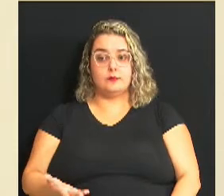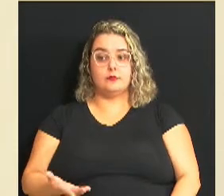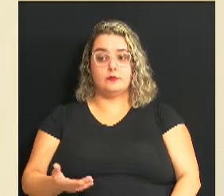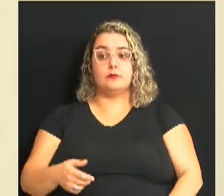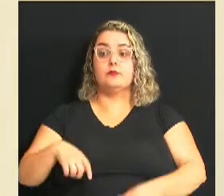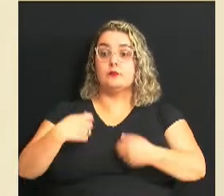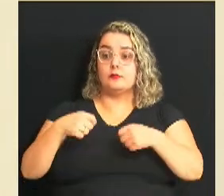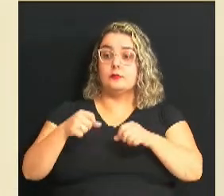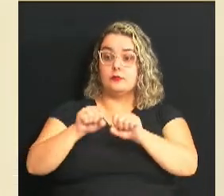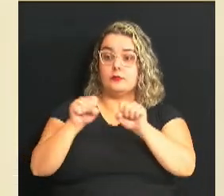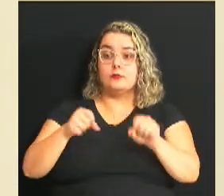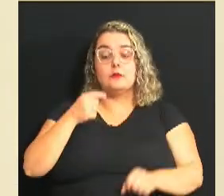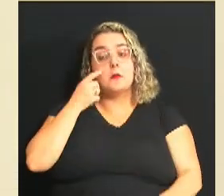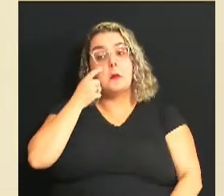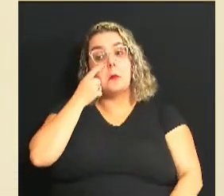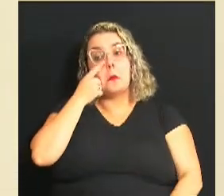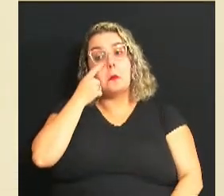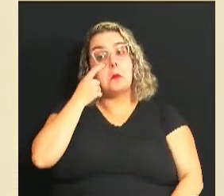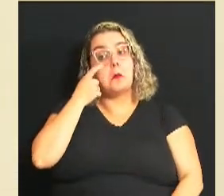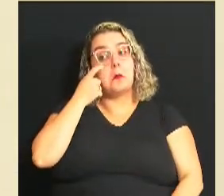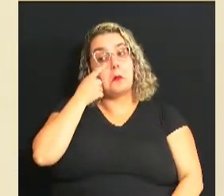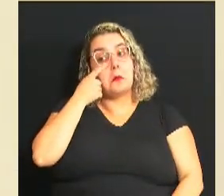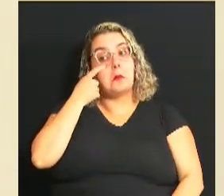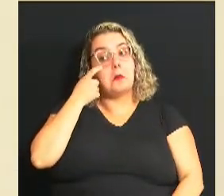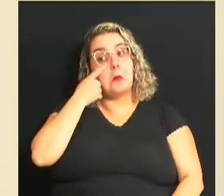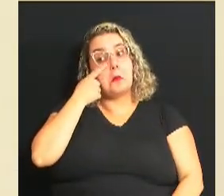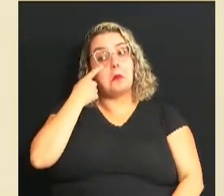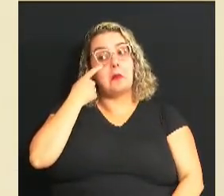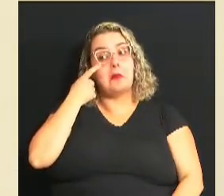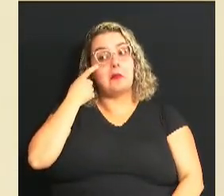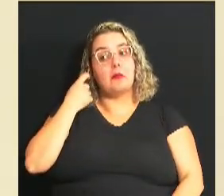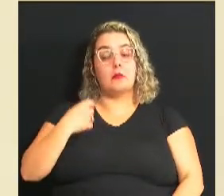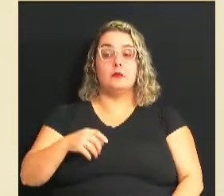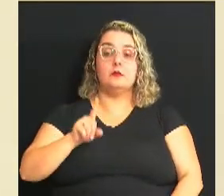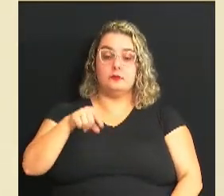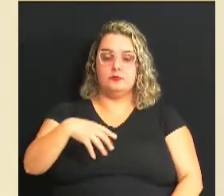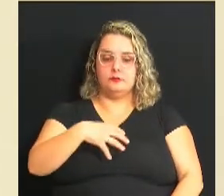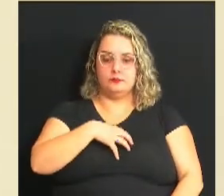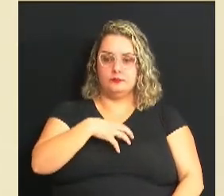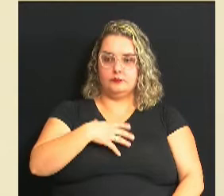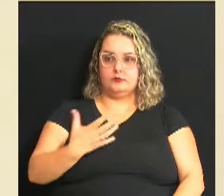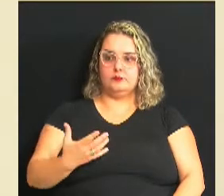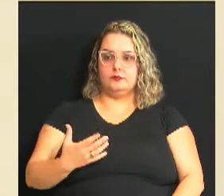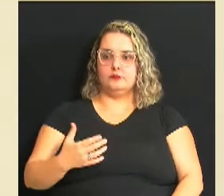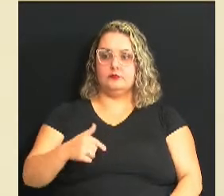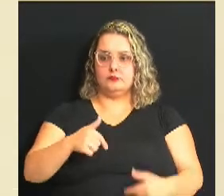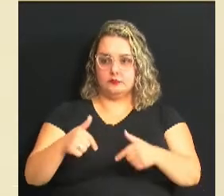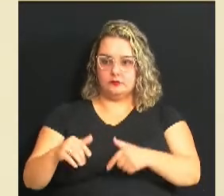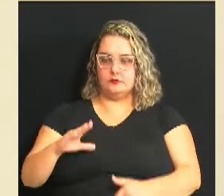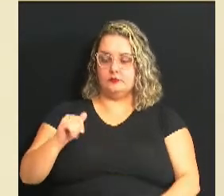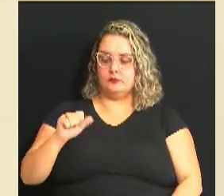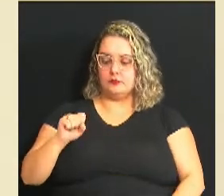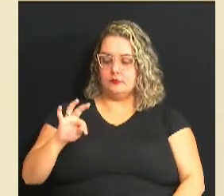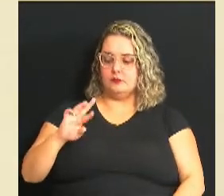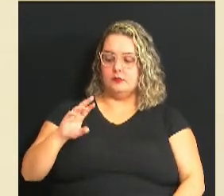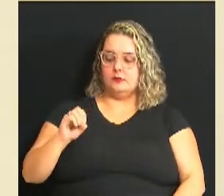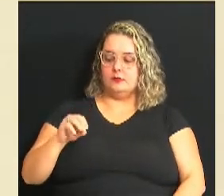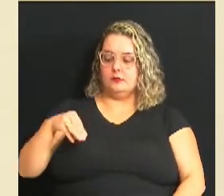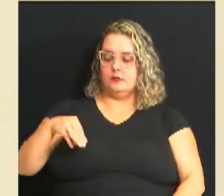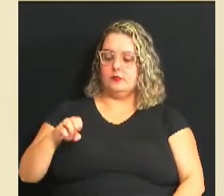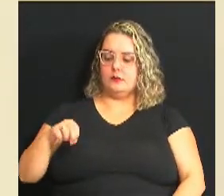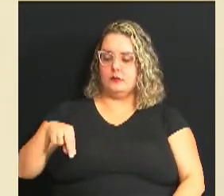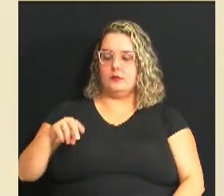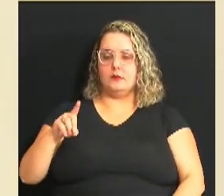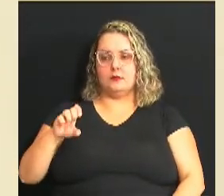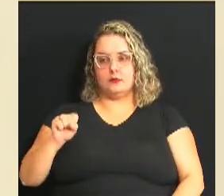necessário. Portanto, então, essa é a forma que trabalha o Castro Mendes. É importante aqui, para responder a